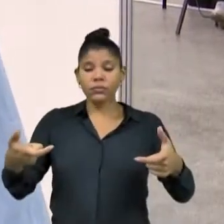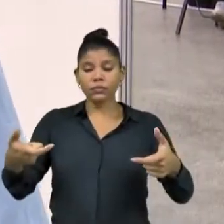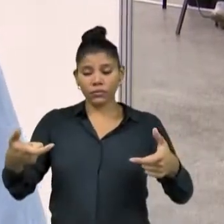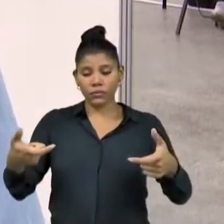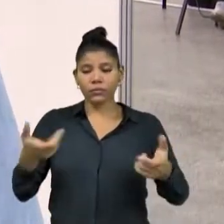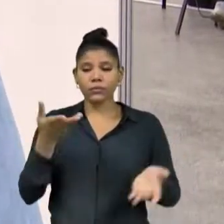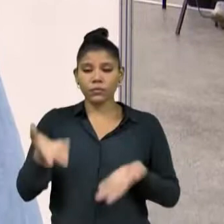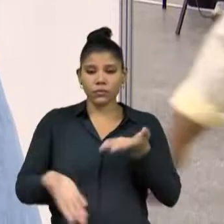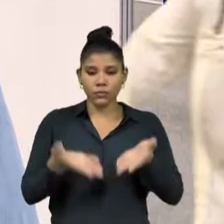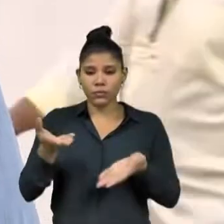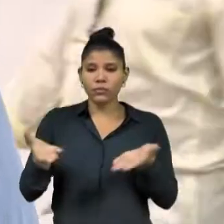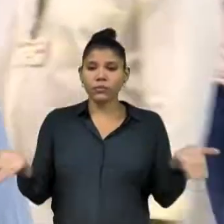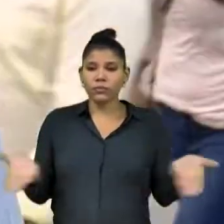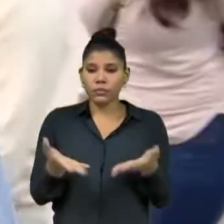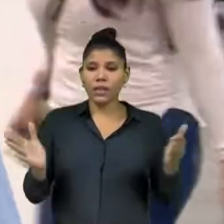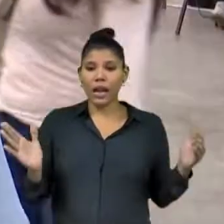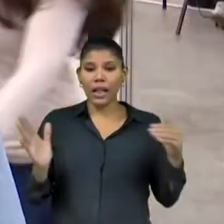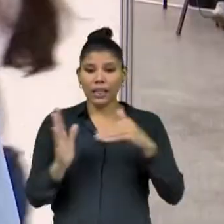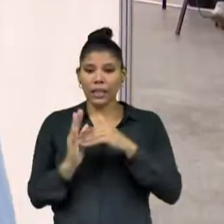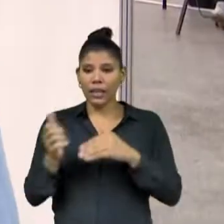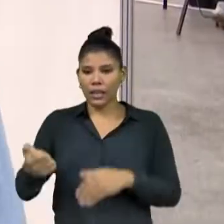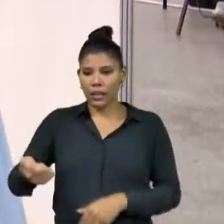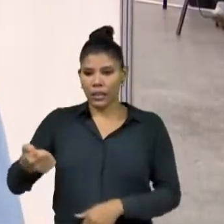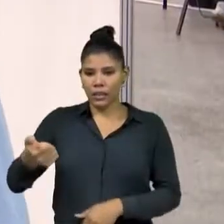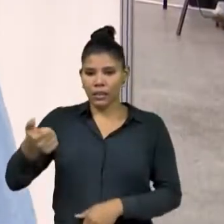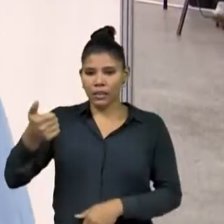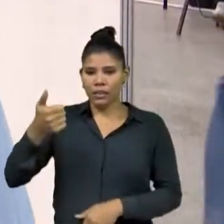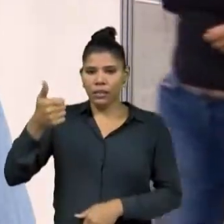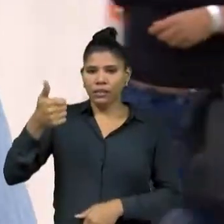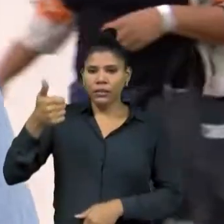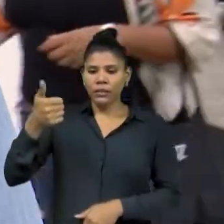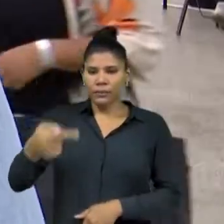com muitas vagas, tanto nesta terça-feira como nesta